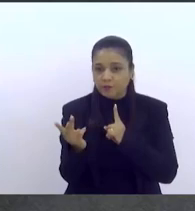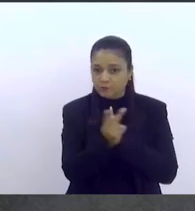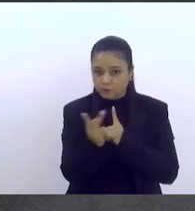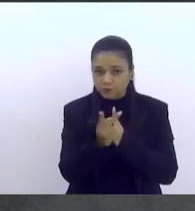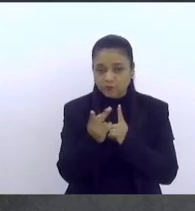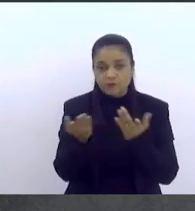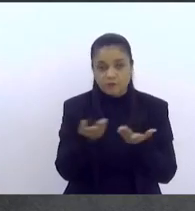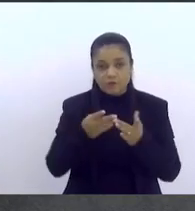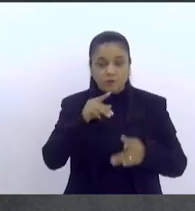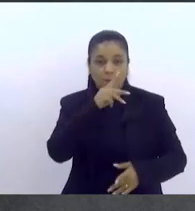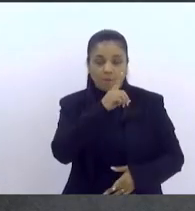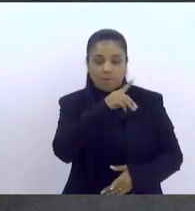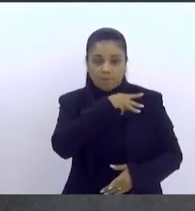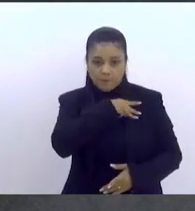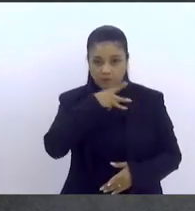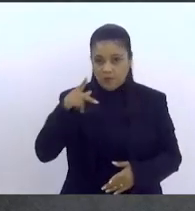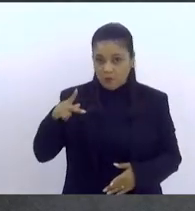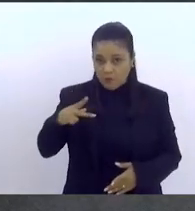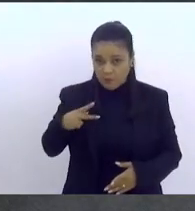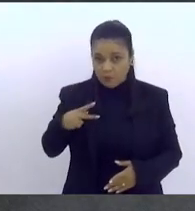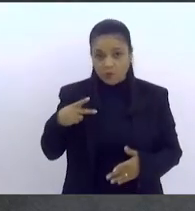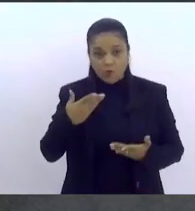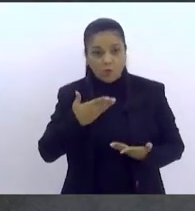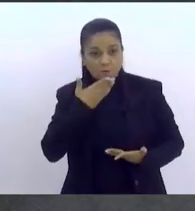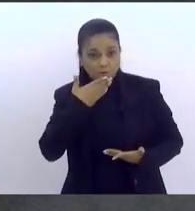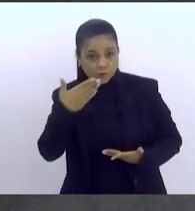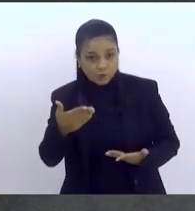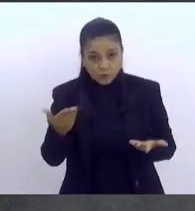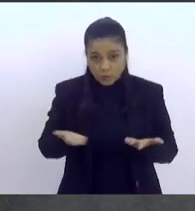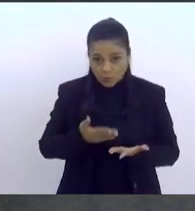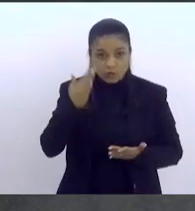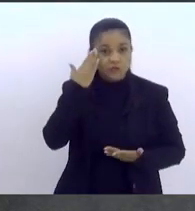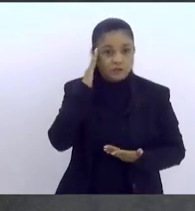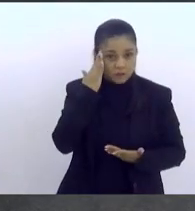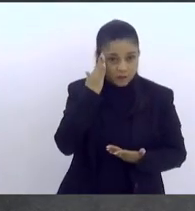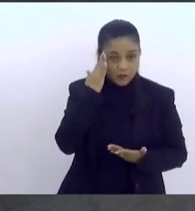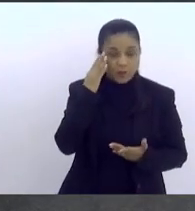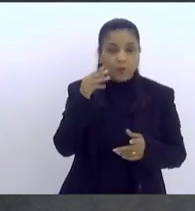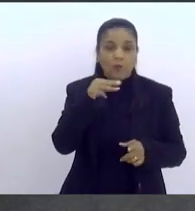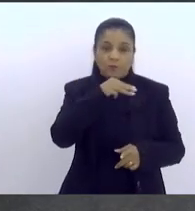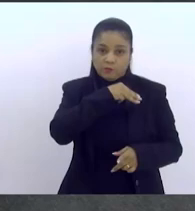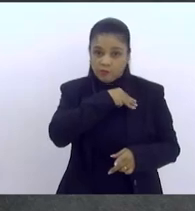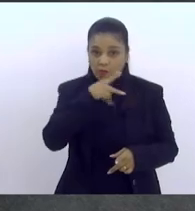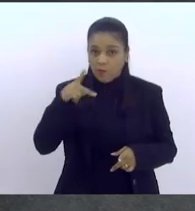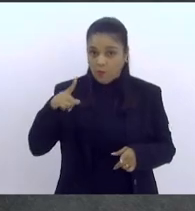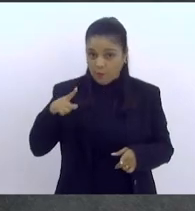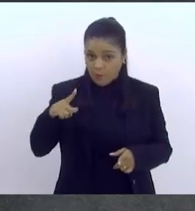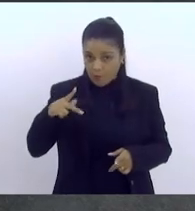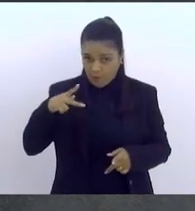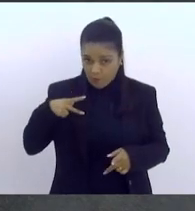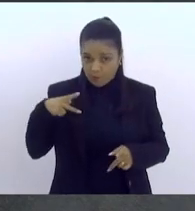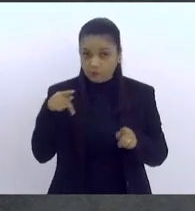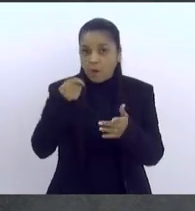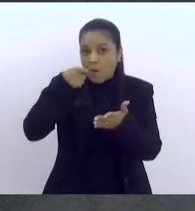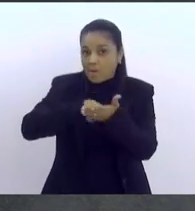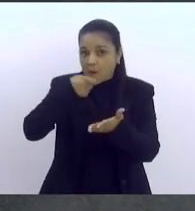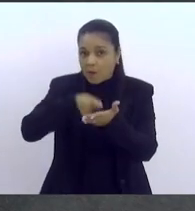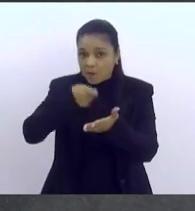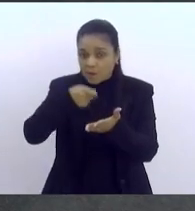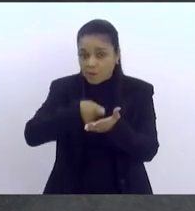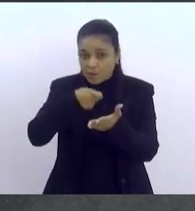de hoje, entendendo o nosso pedido, além do Ministério Público, que obrigatoriamente deve propor